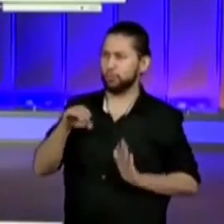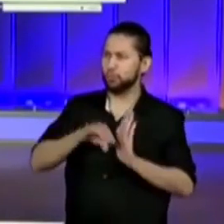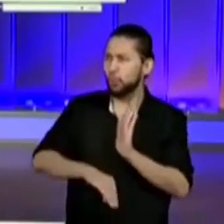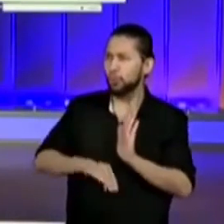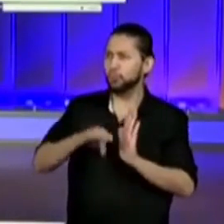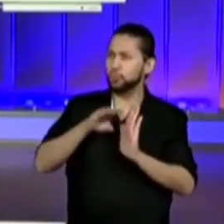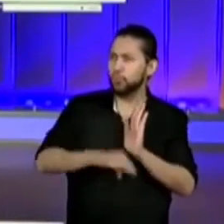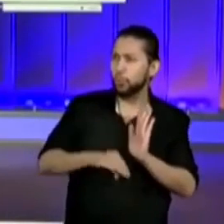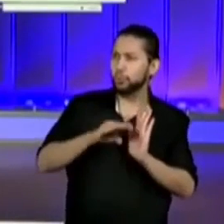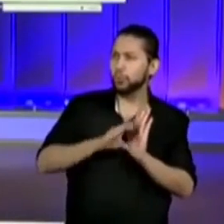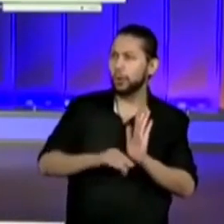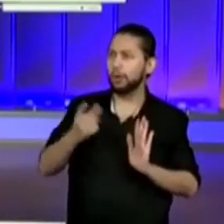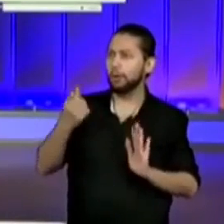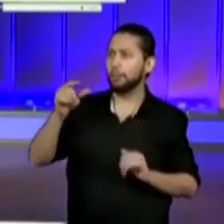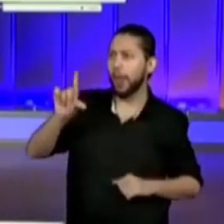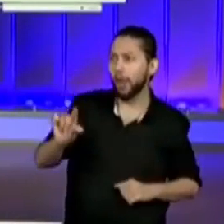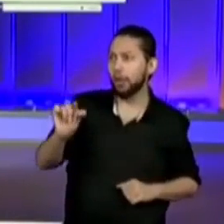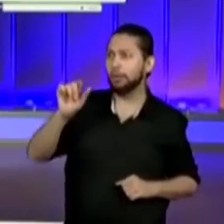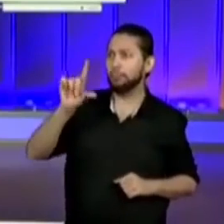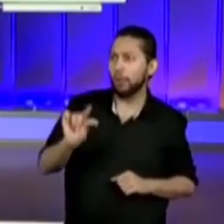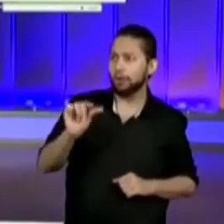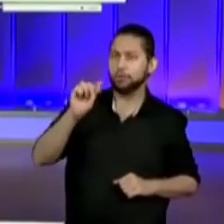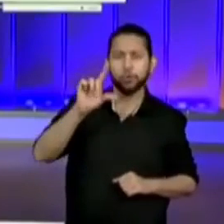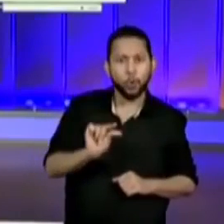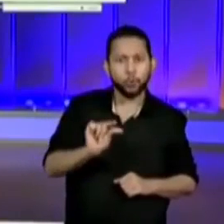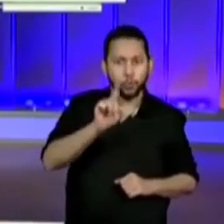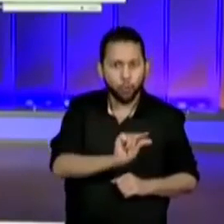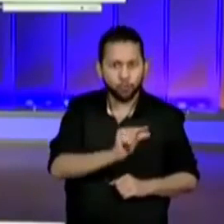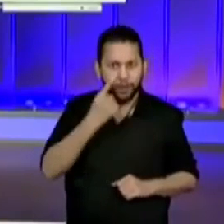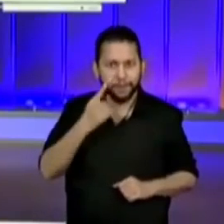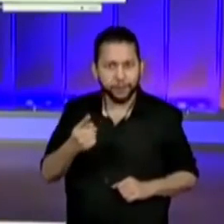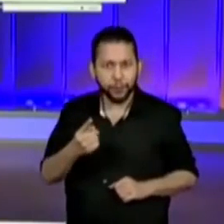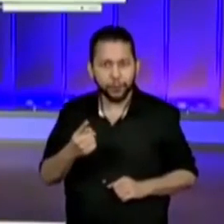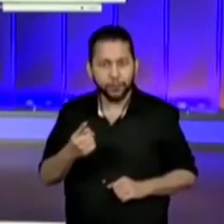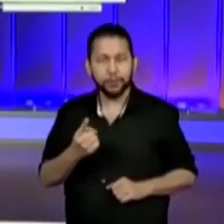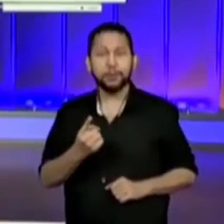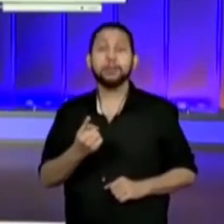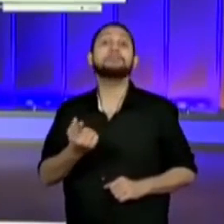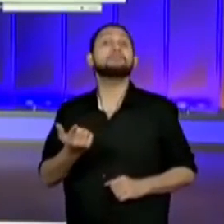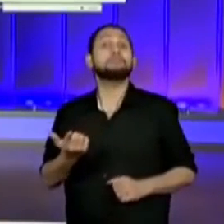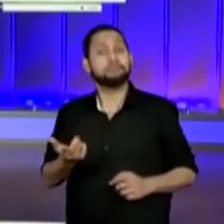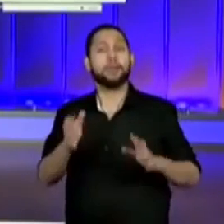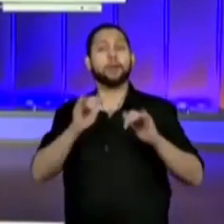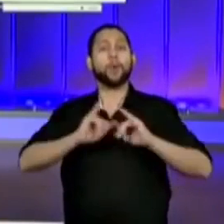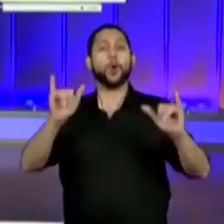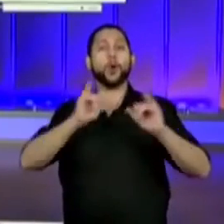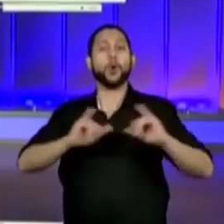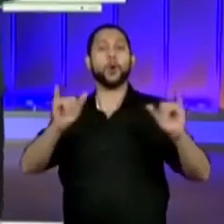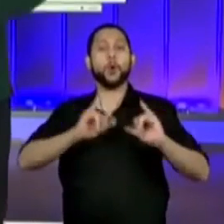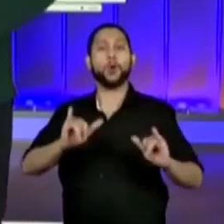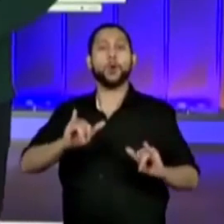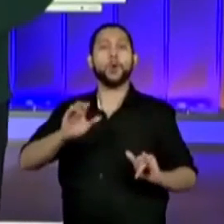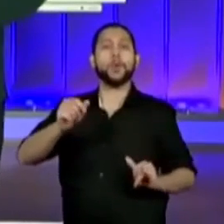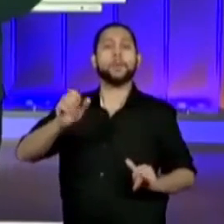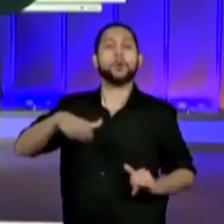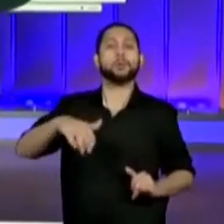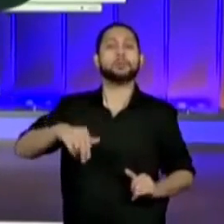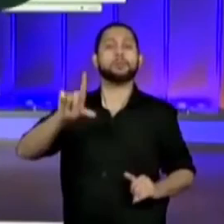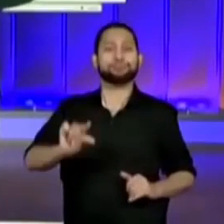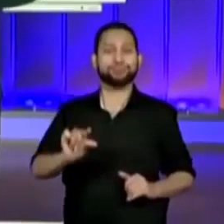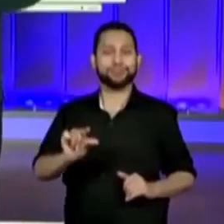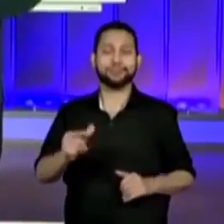que estiveram diante de descontos e promoções dessa forma Vamos então pra